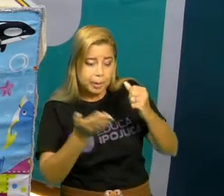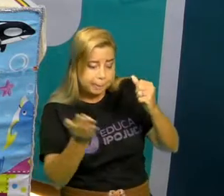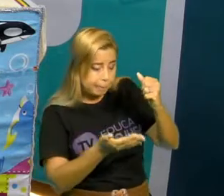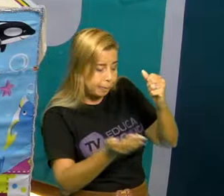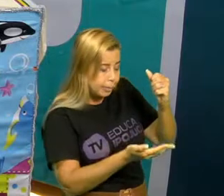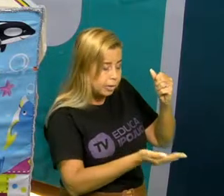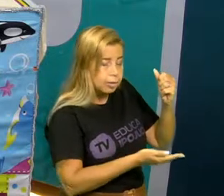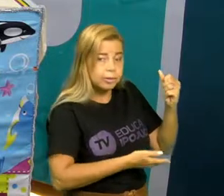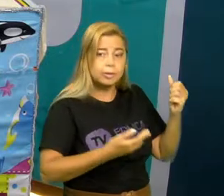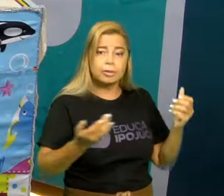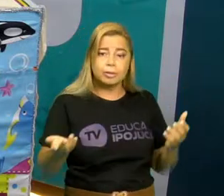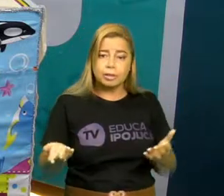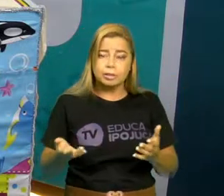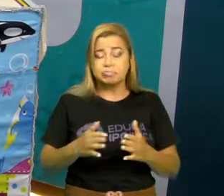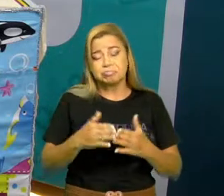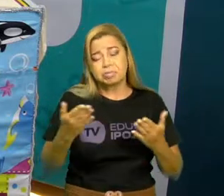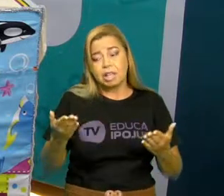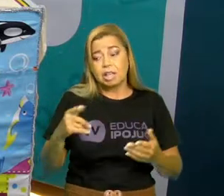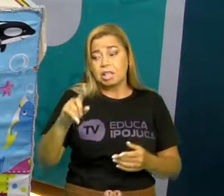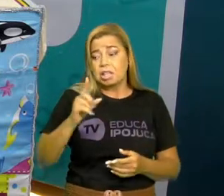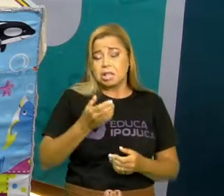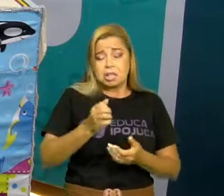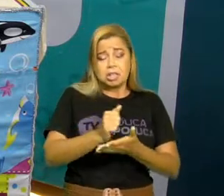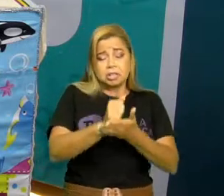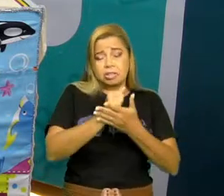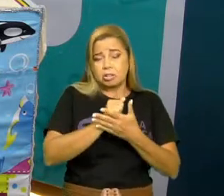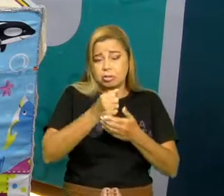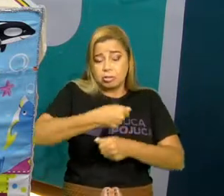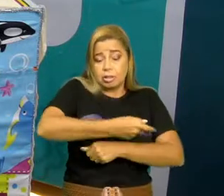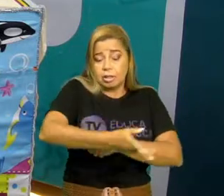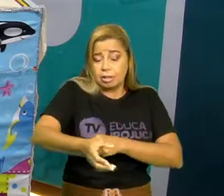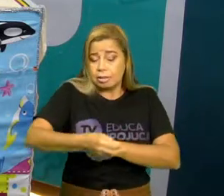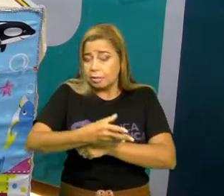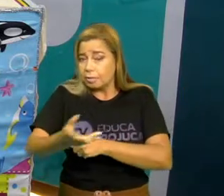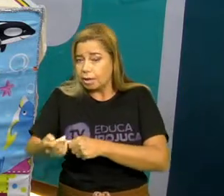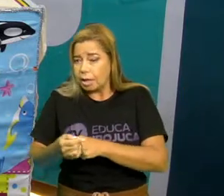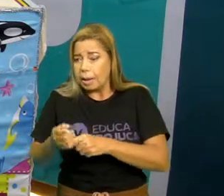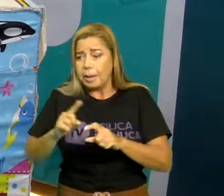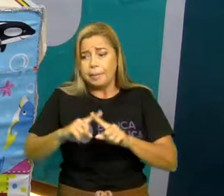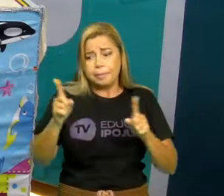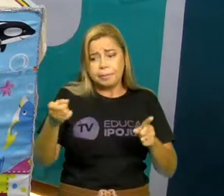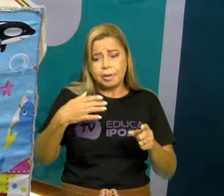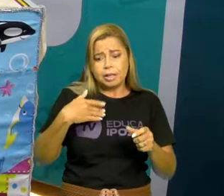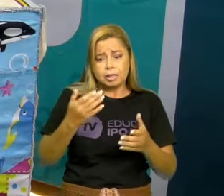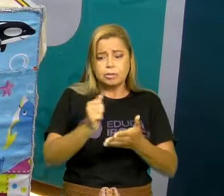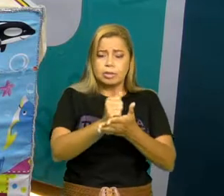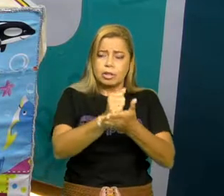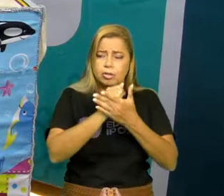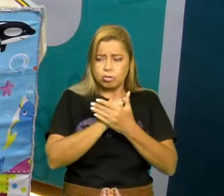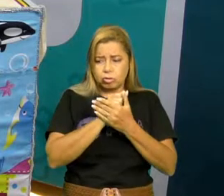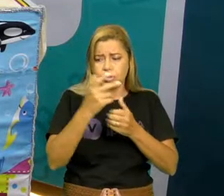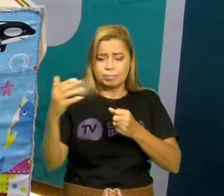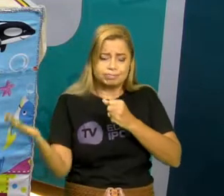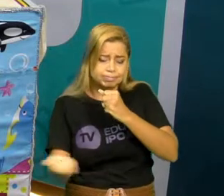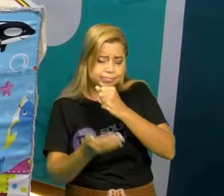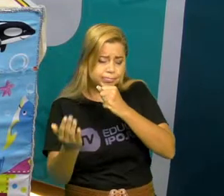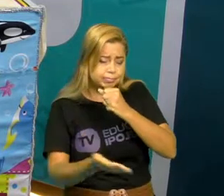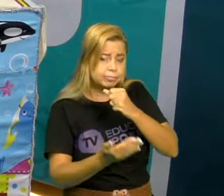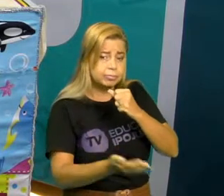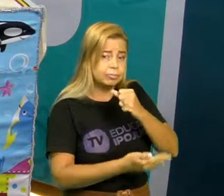quiseram me ajudar a plantar, mas aí eles vão querer ajudar a colher. É verdade. Né? Tu acha que eles